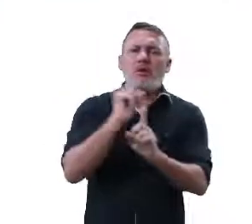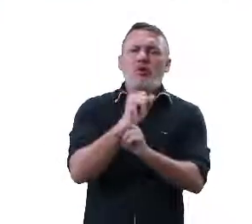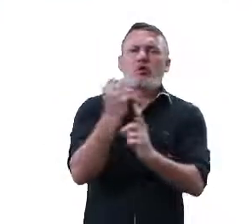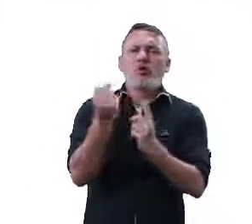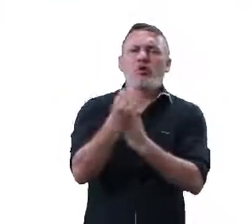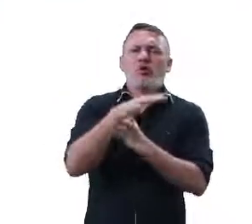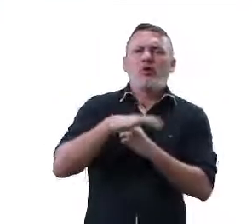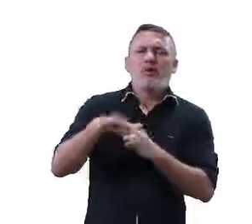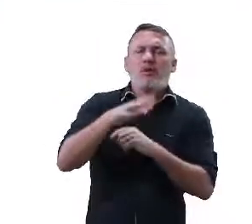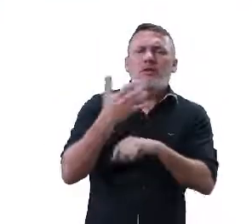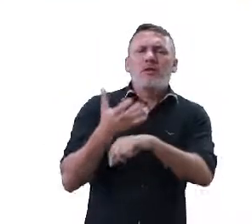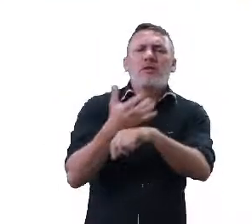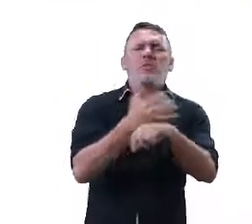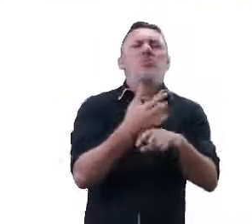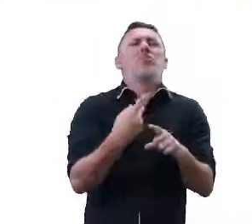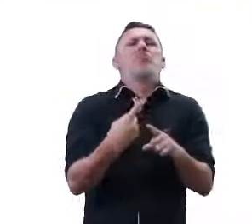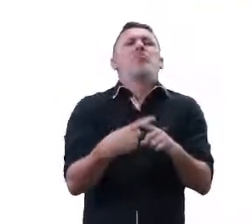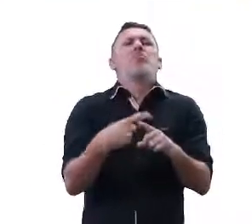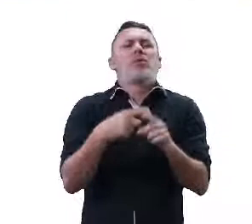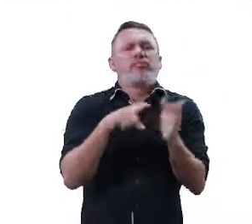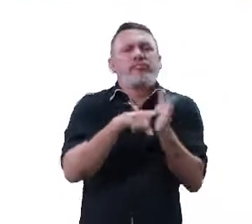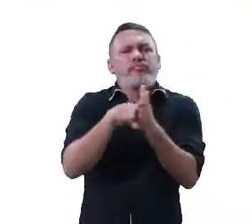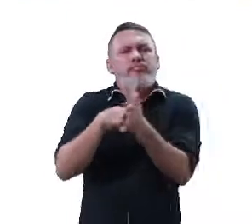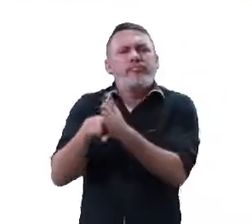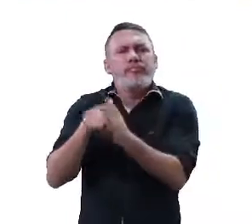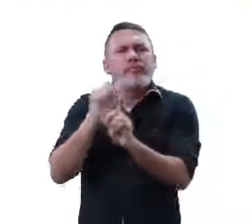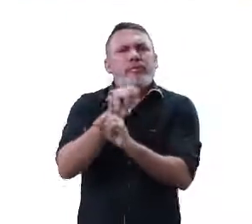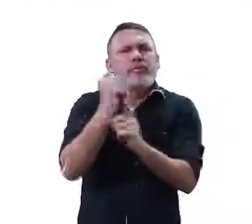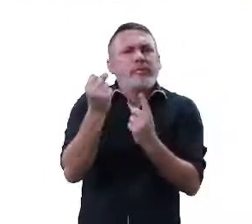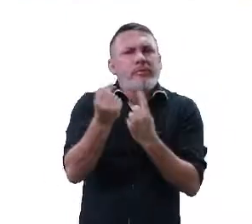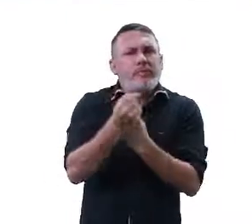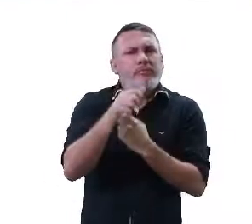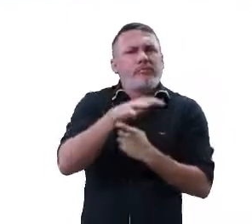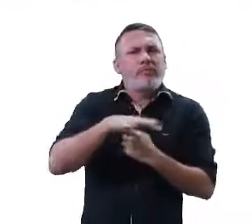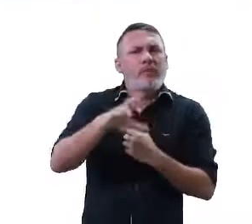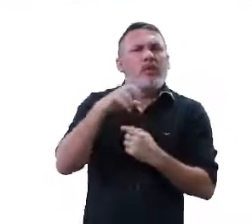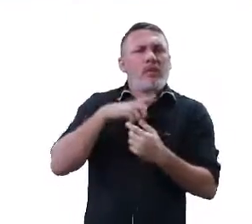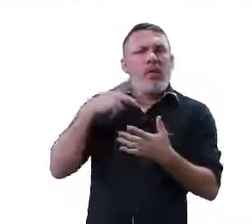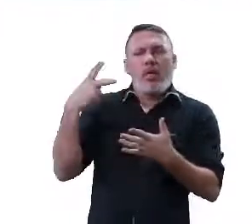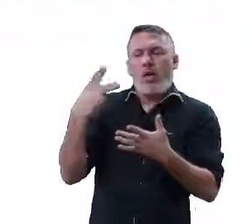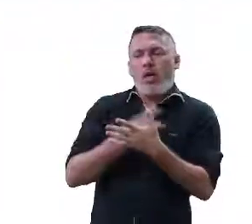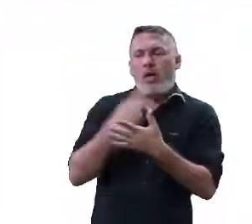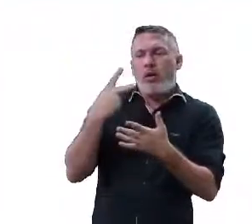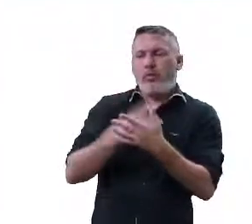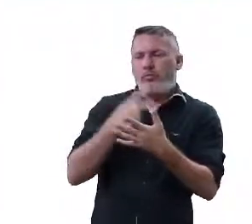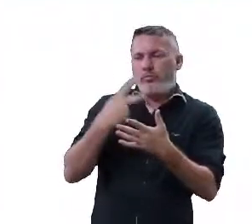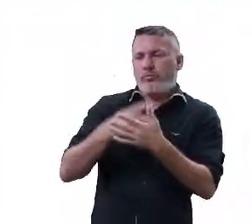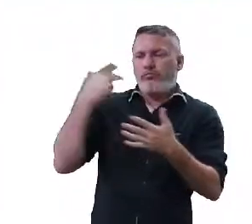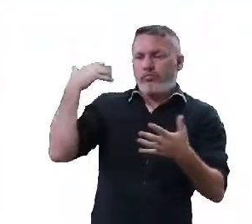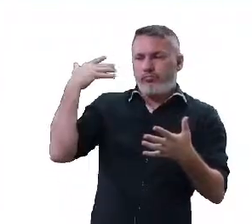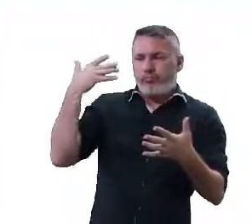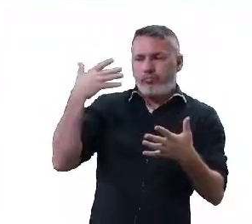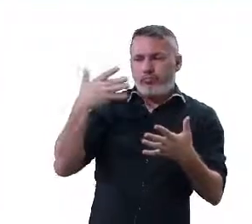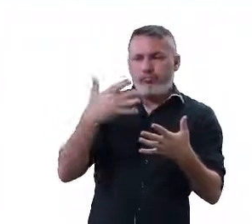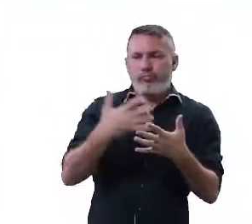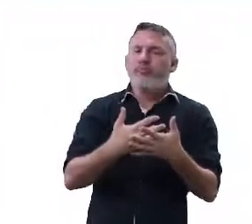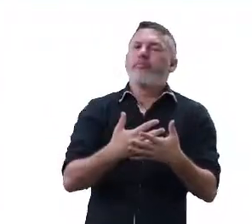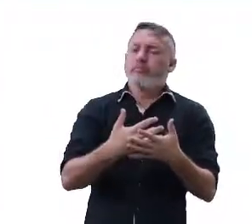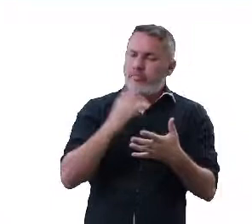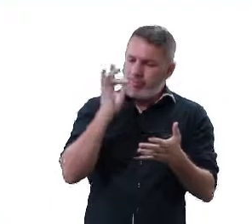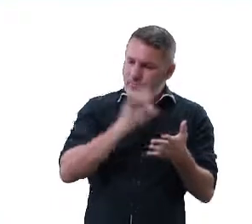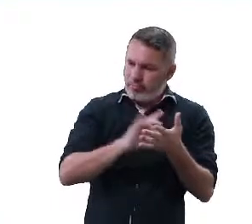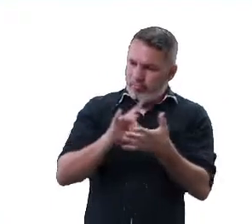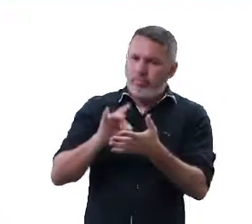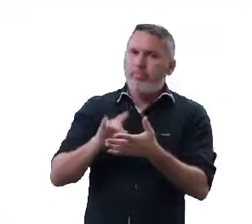surge a partir de algumas questões que são levadas, né, pelos futuros sociólogos, né, eles